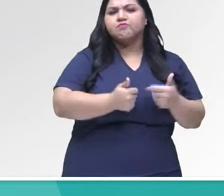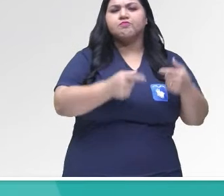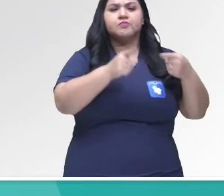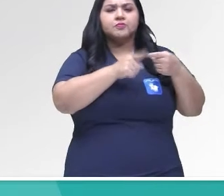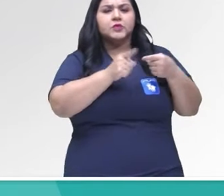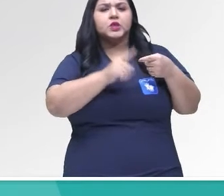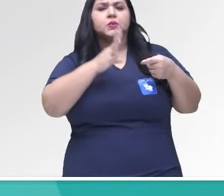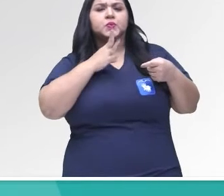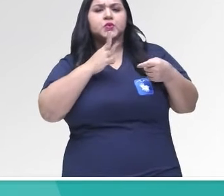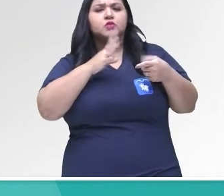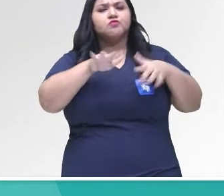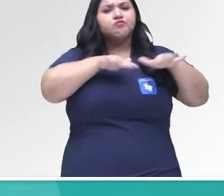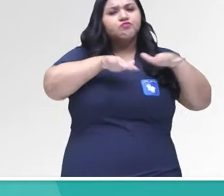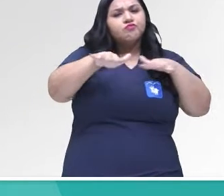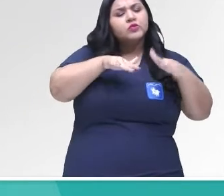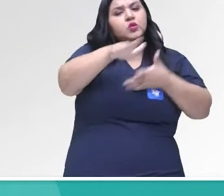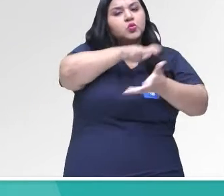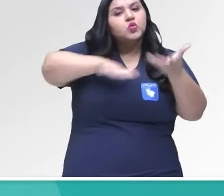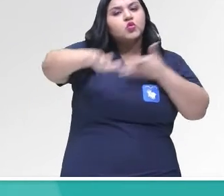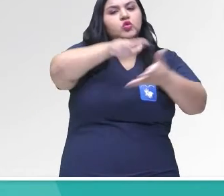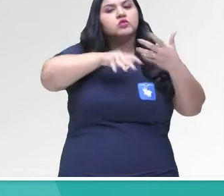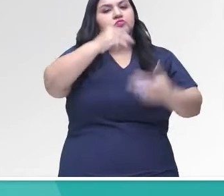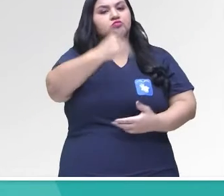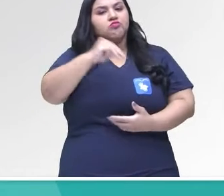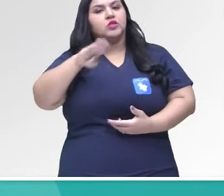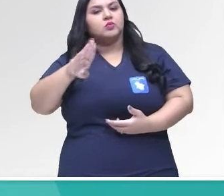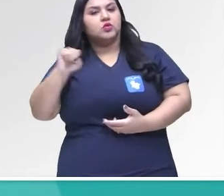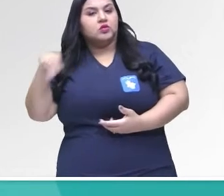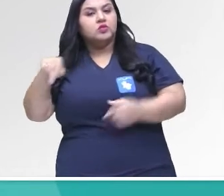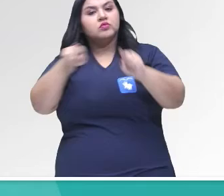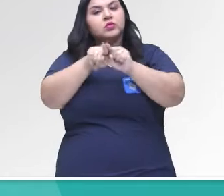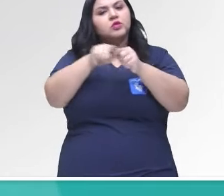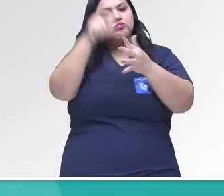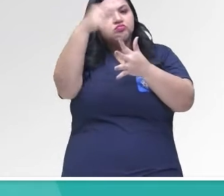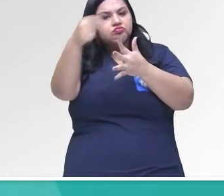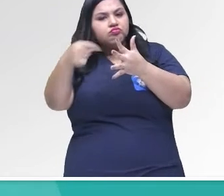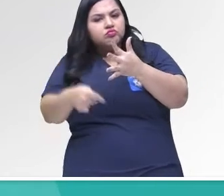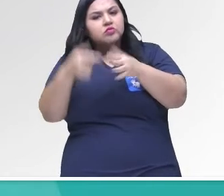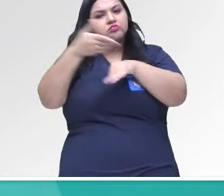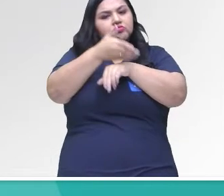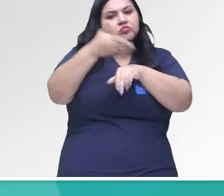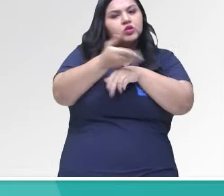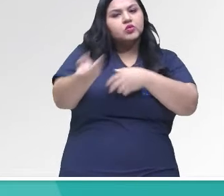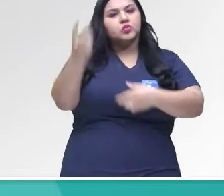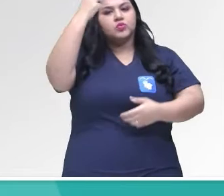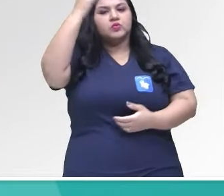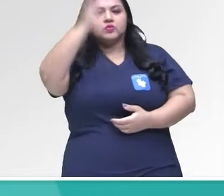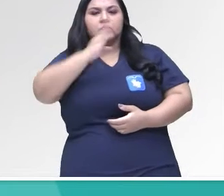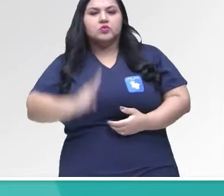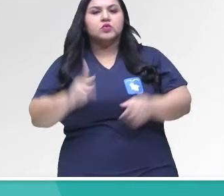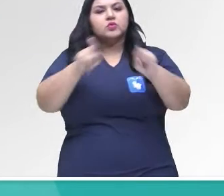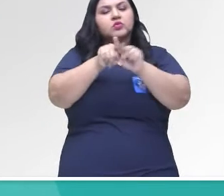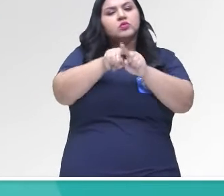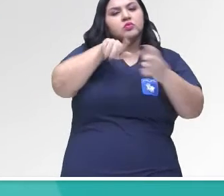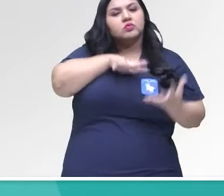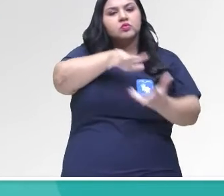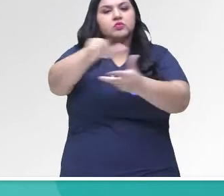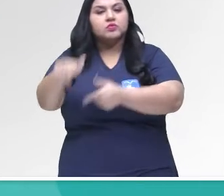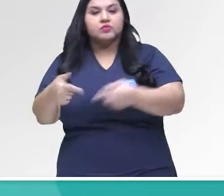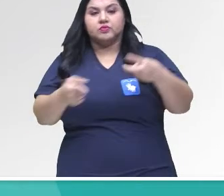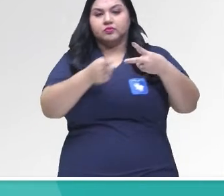Habilidade: conhecer os movimentos maracatu e bossa nova, identificando a sua participação na cultura do Brasil e do